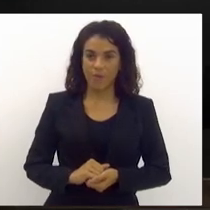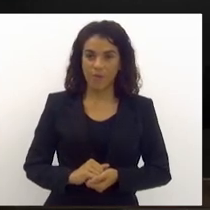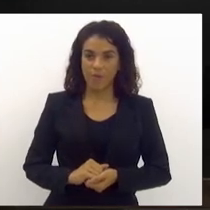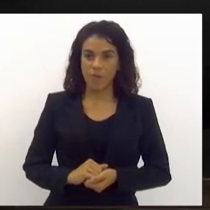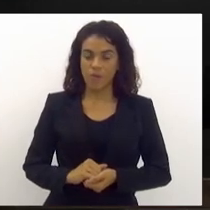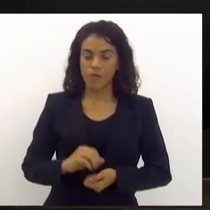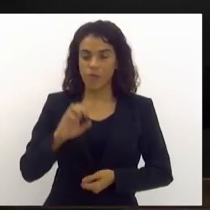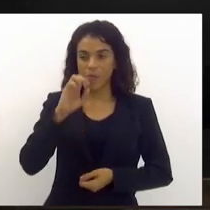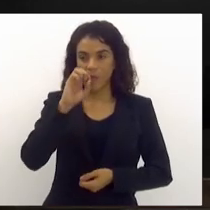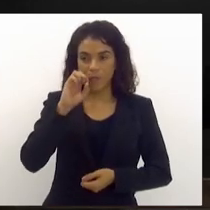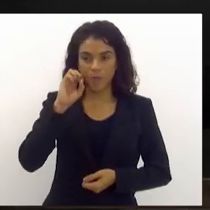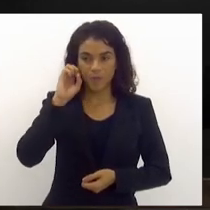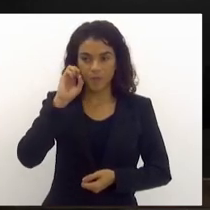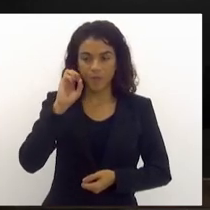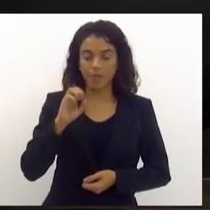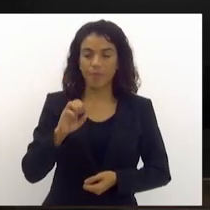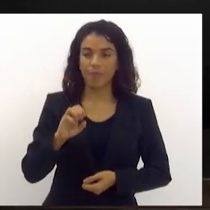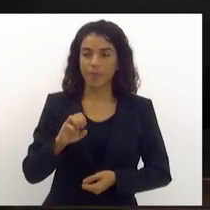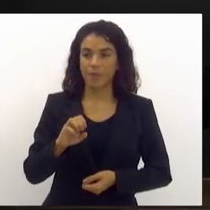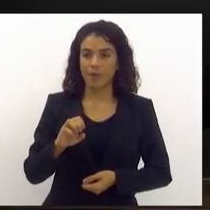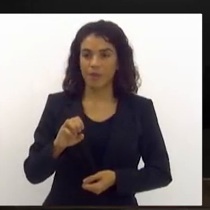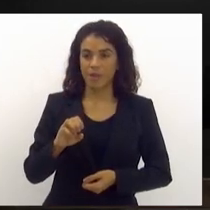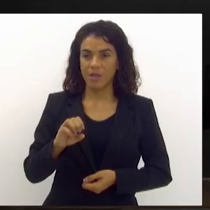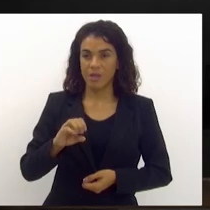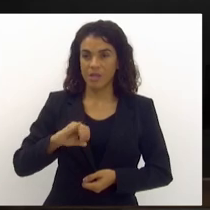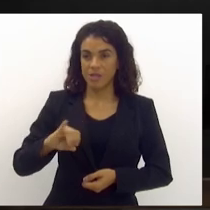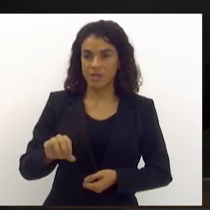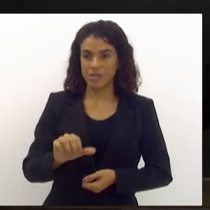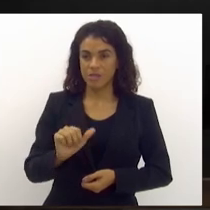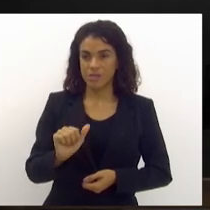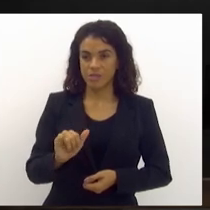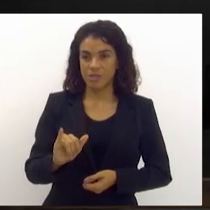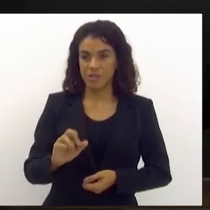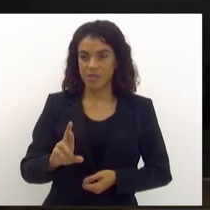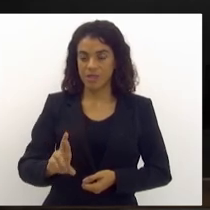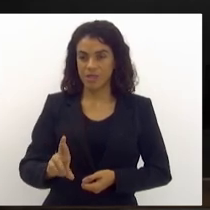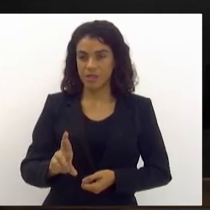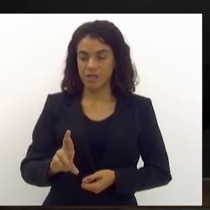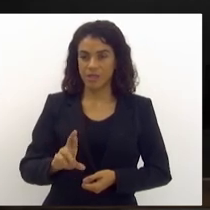deputada Érica Takimoto, deputado Jair Bittencourt,